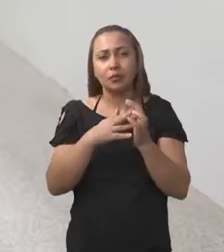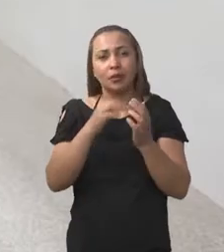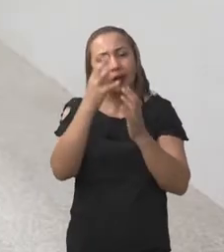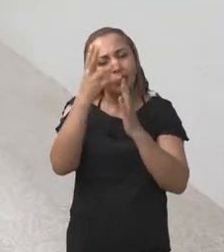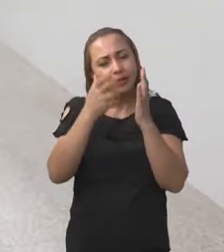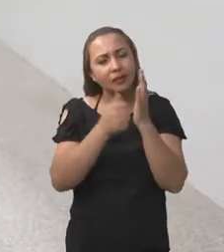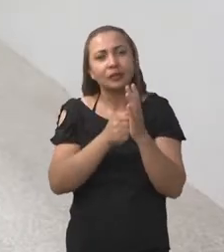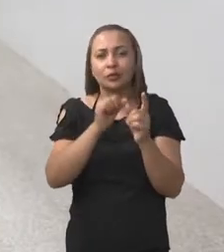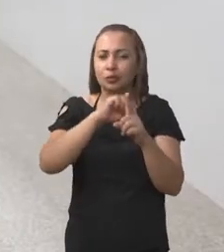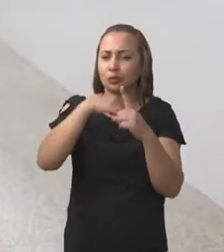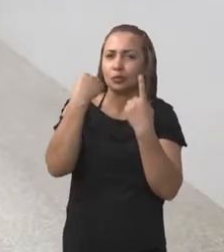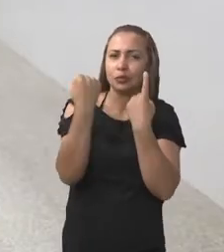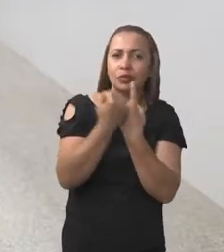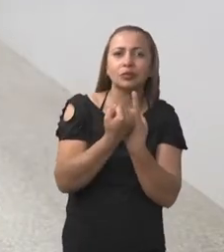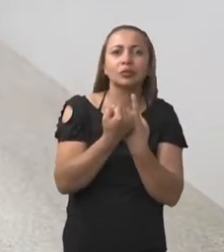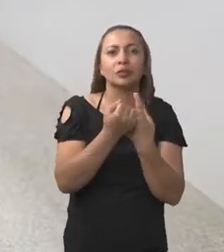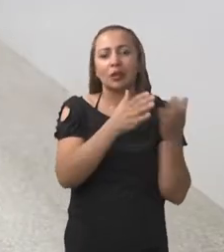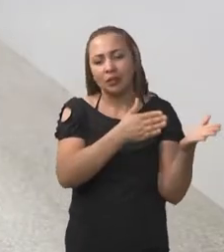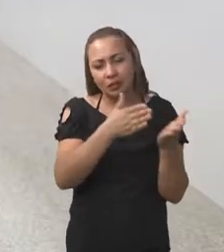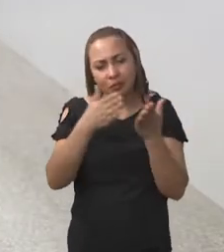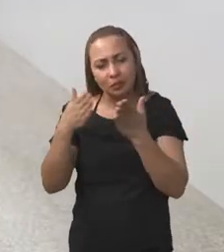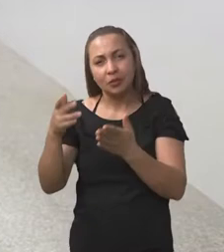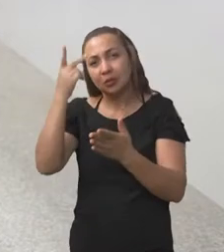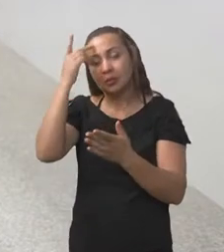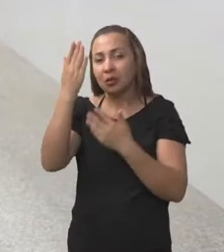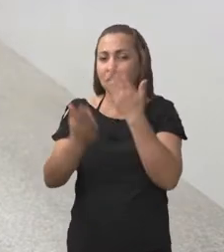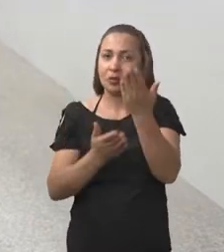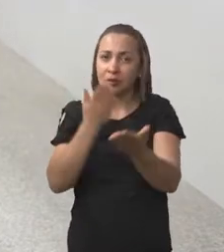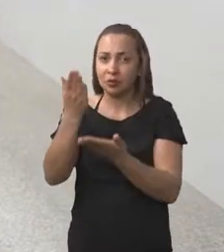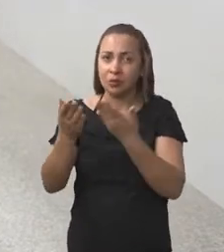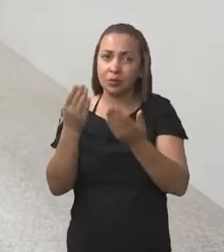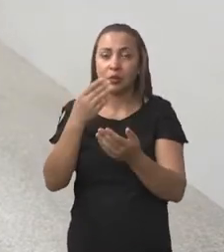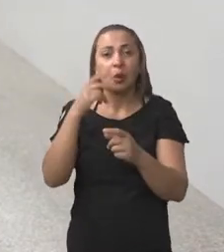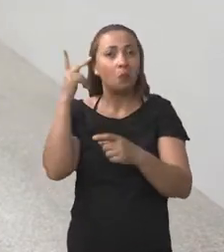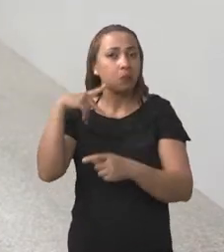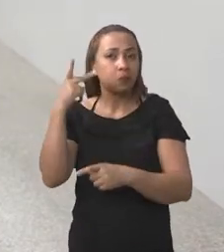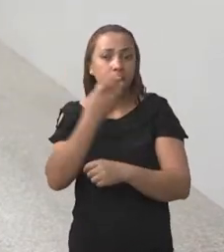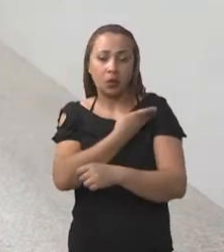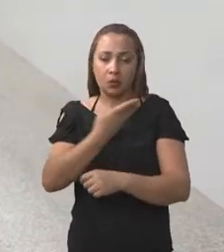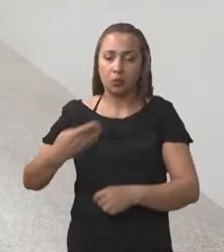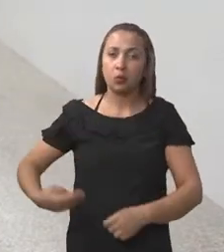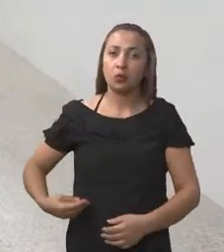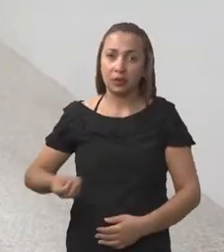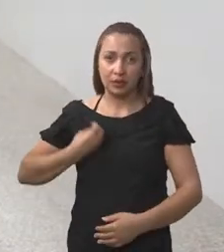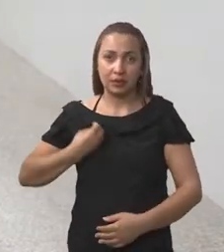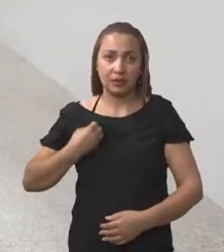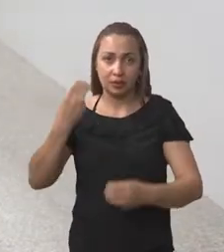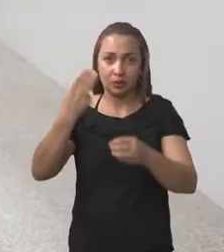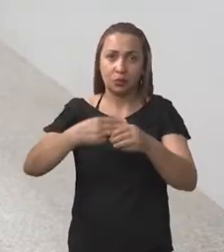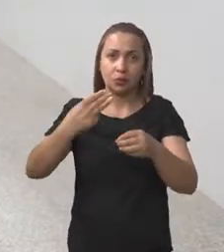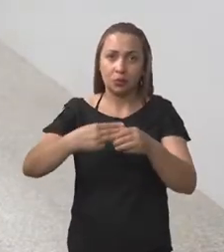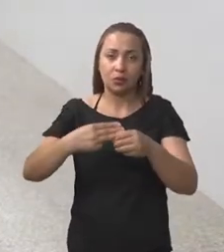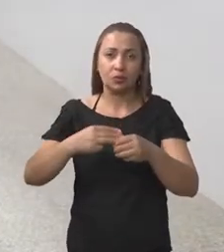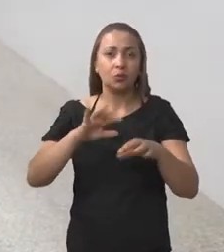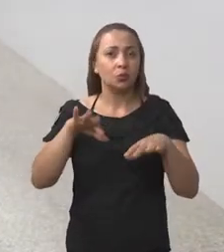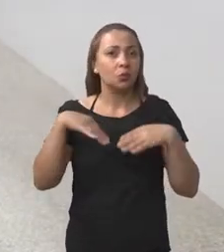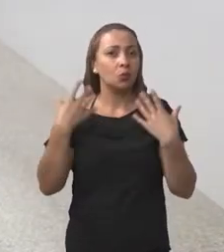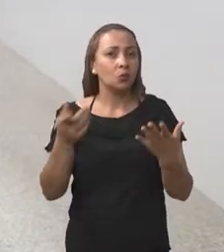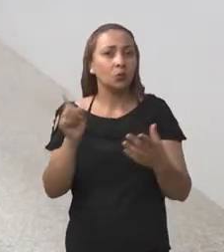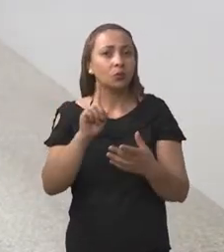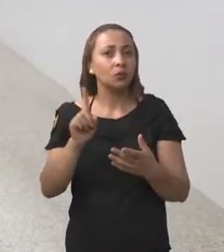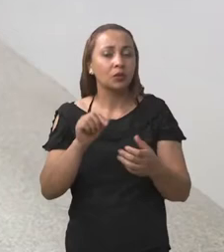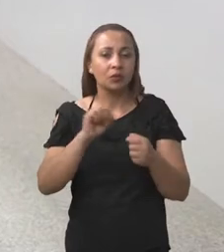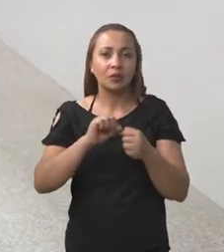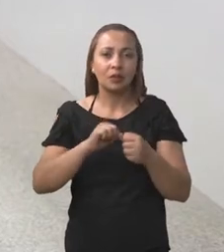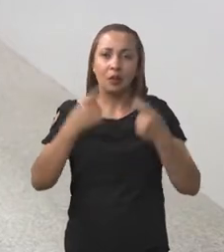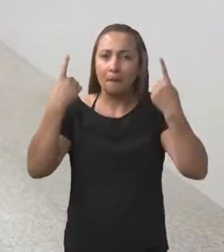Nos aspectos sociais, encaminhando ela para os serviços e políticas públicas existentes no município, quando não,